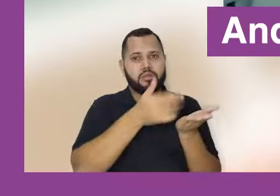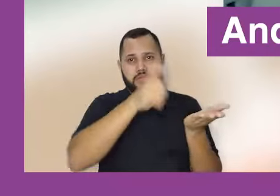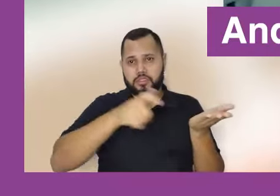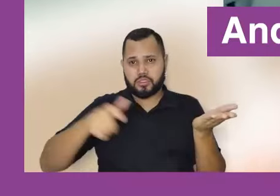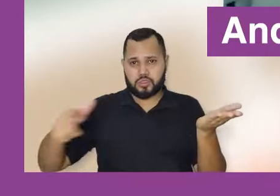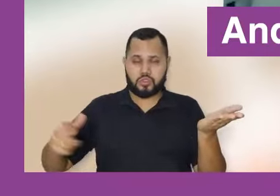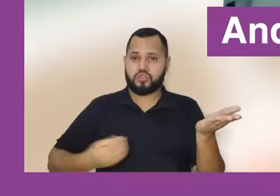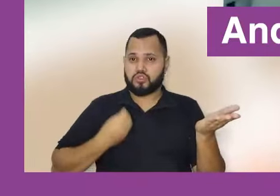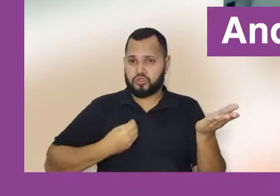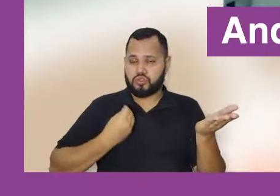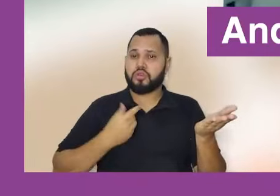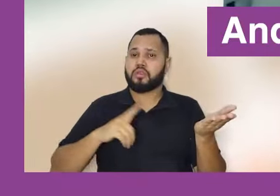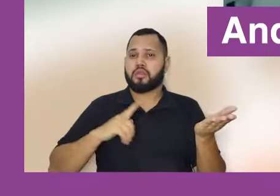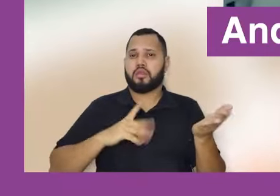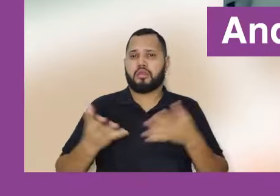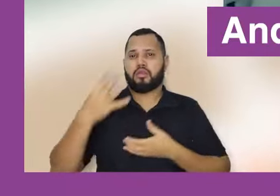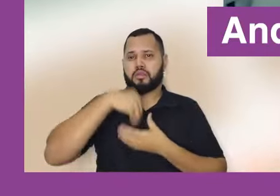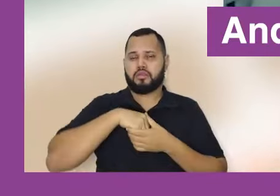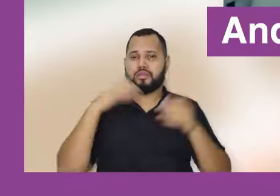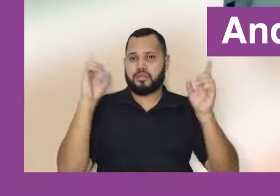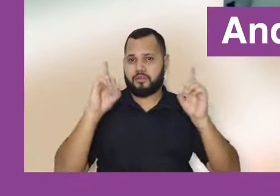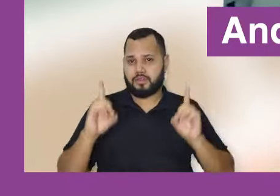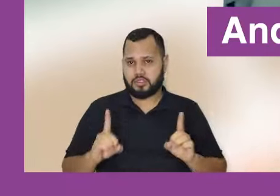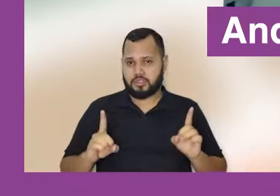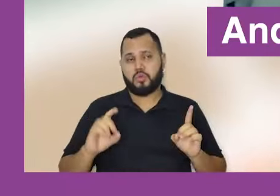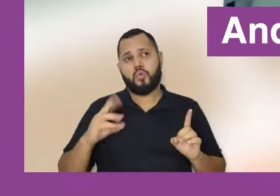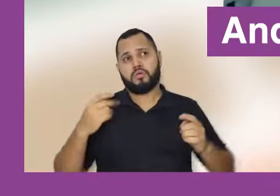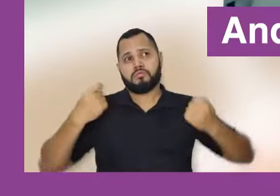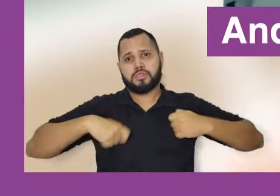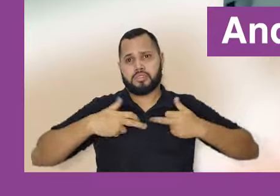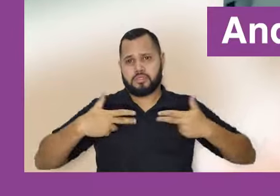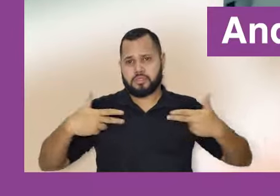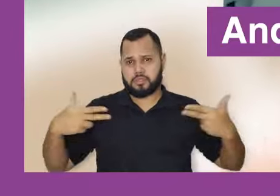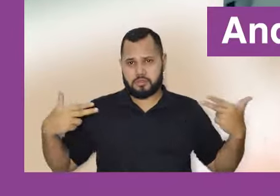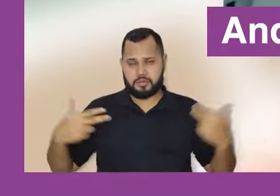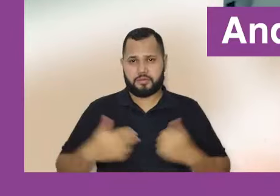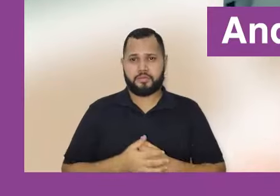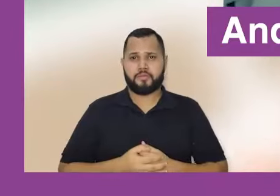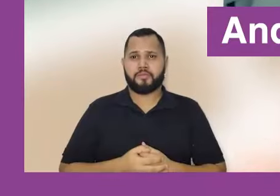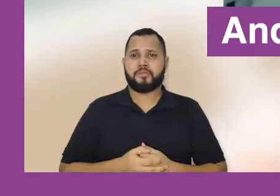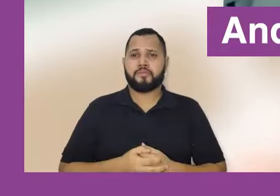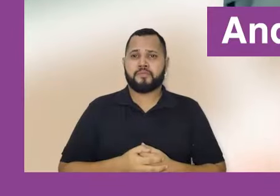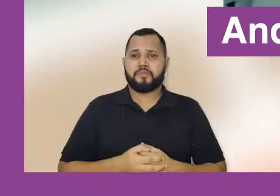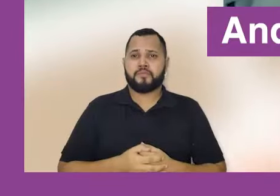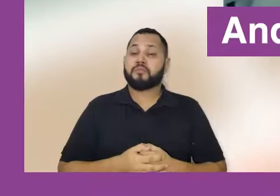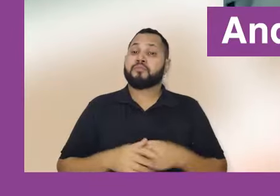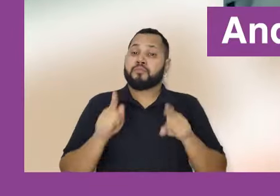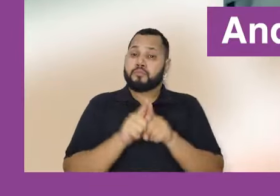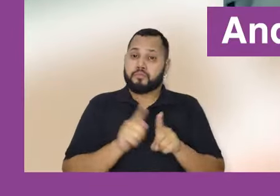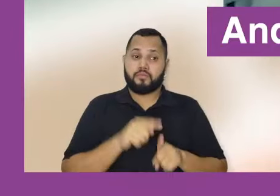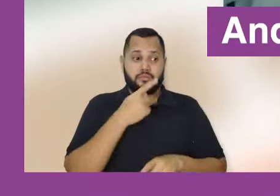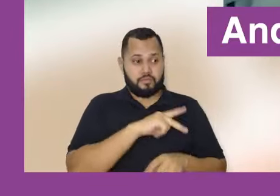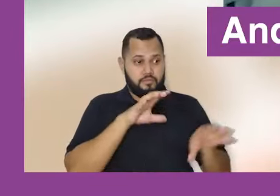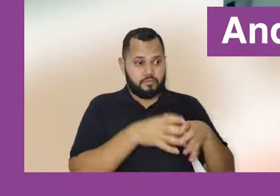portadores portadoras de deficiências ou de necessidades especiais e dentro